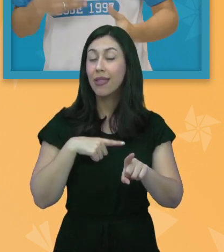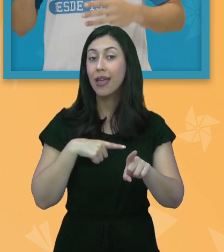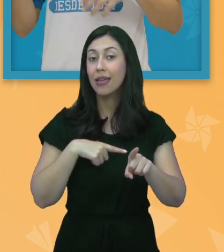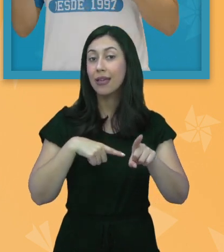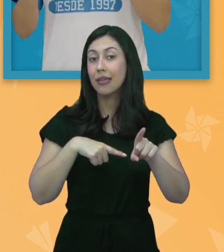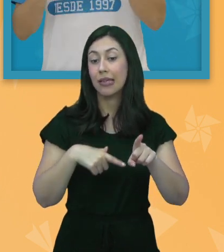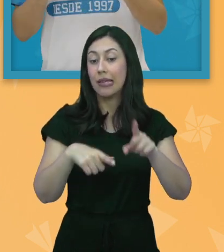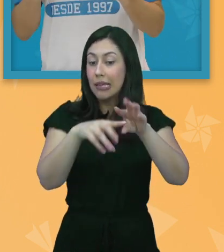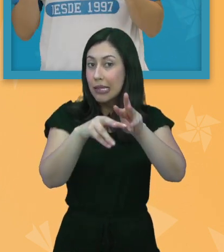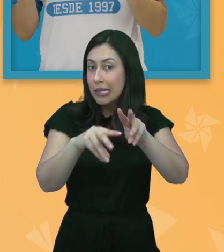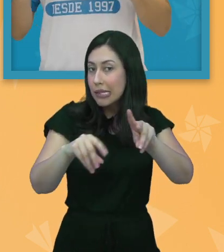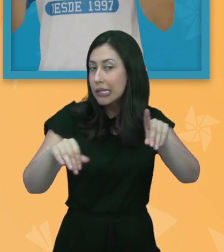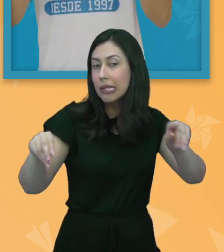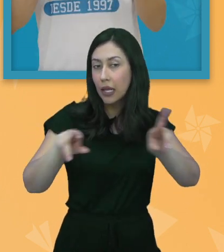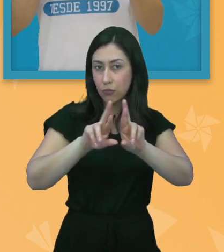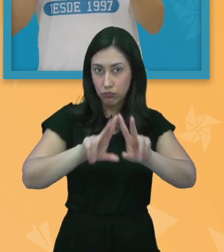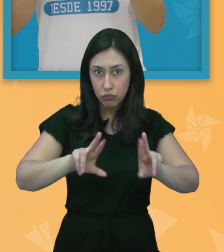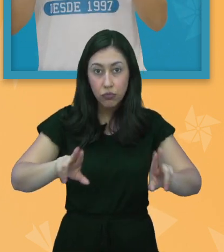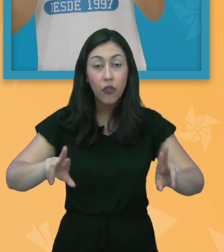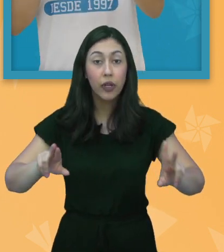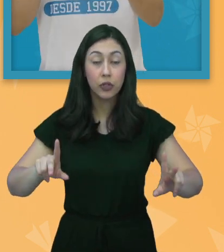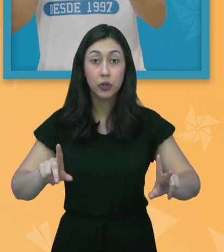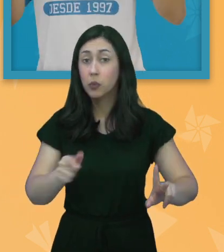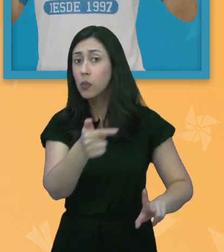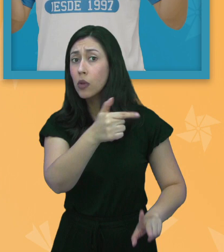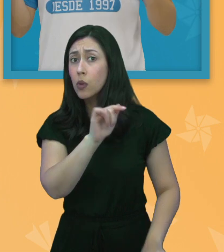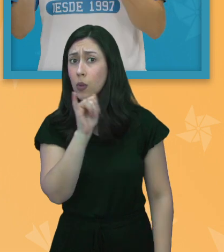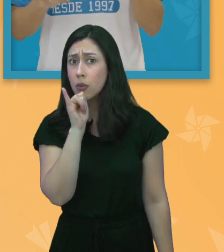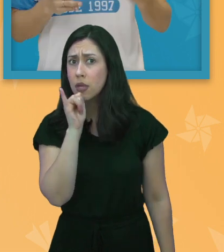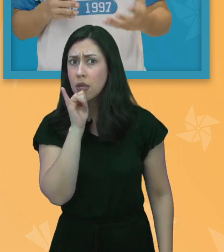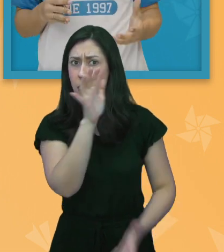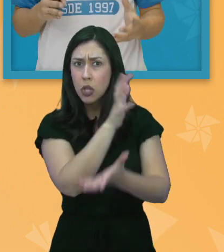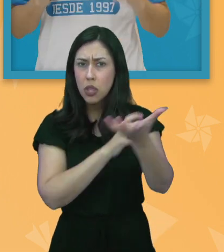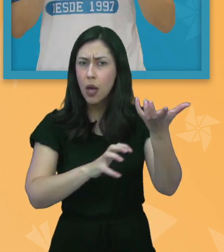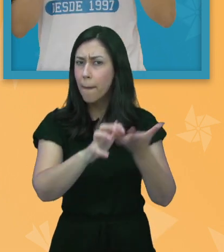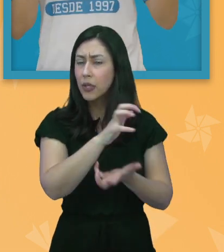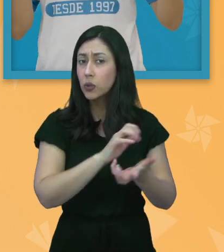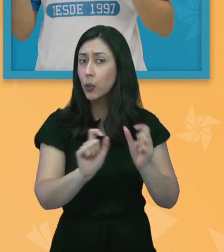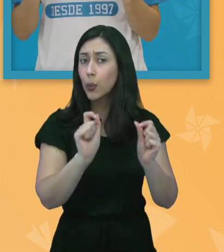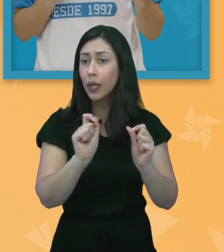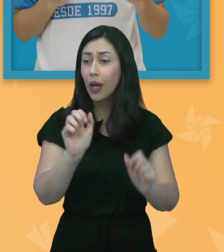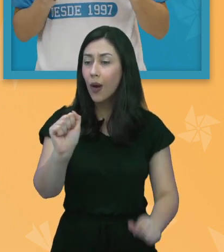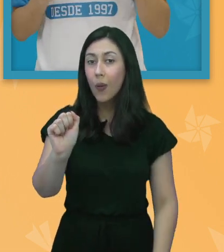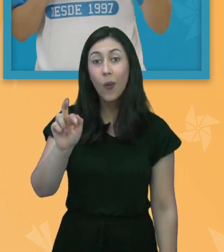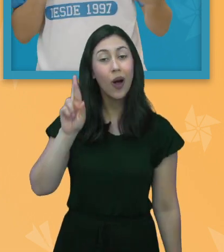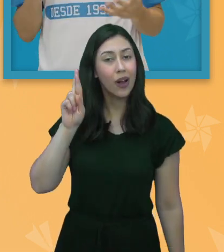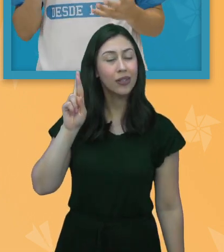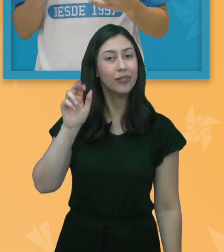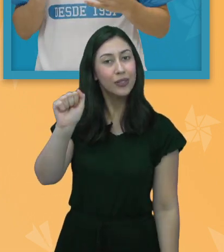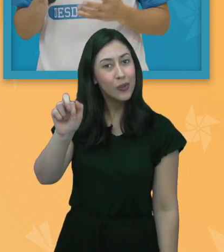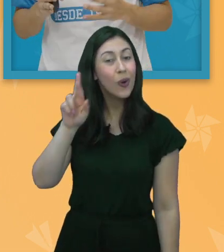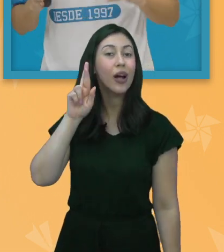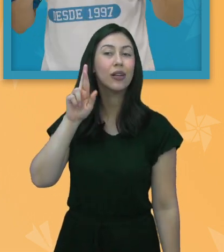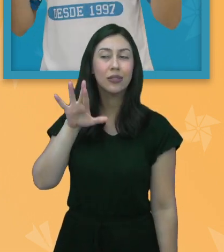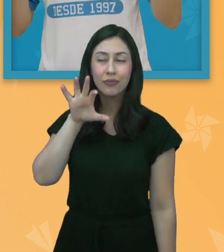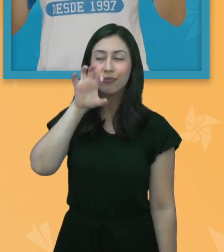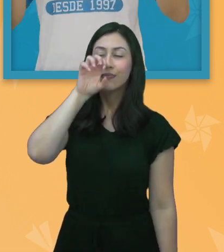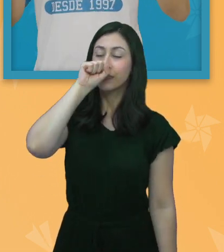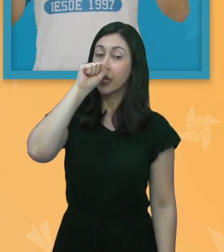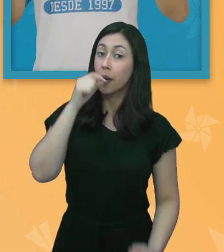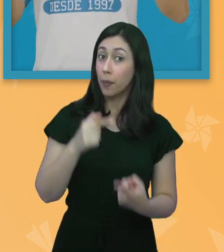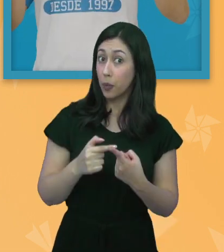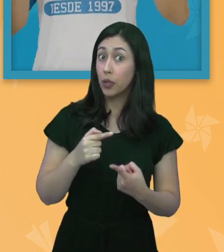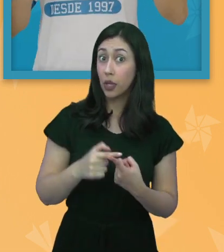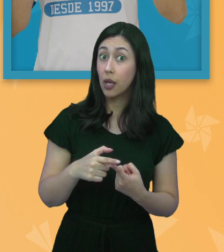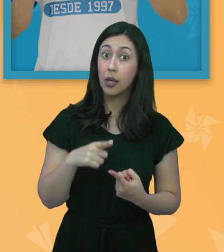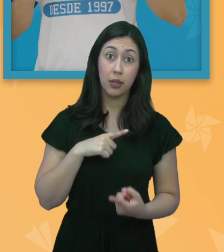nela. Outro grande exemplo também de mistura que está presente no nosso dia a dia é o ar atmosférico que nós respiramos, né? Que ele